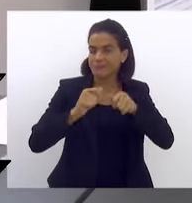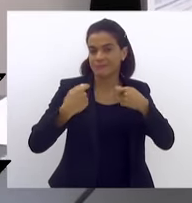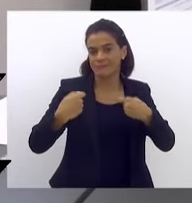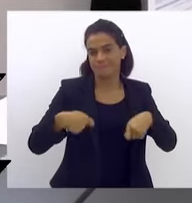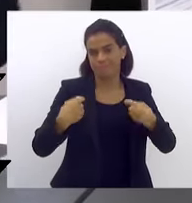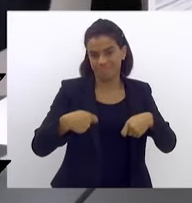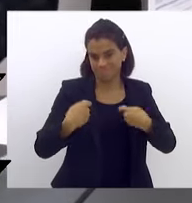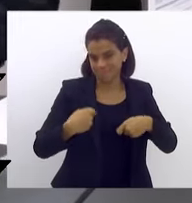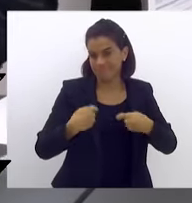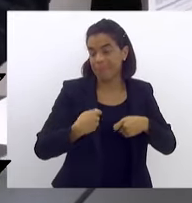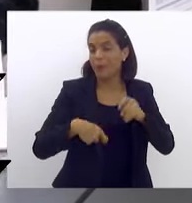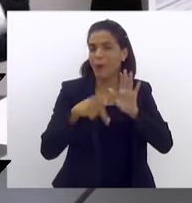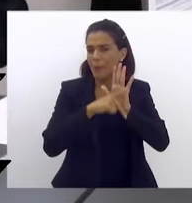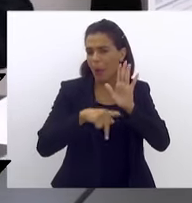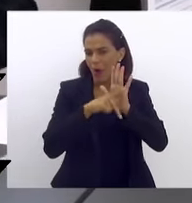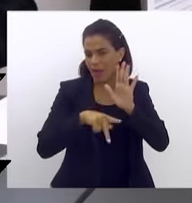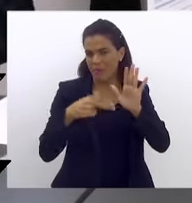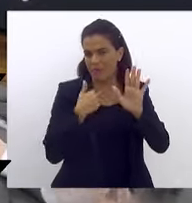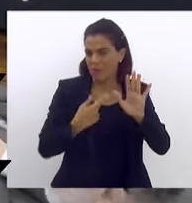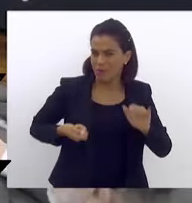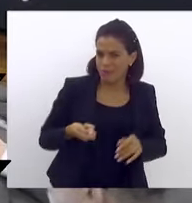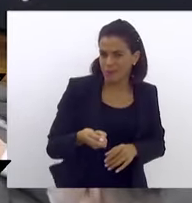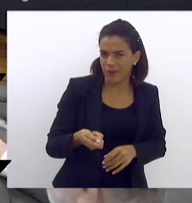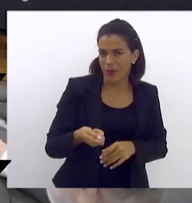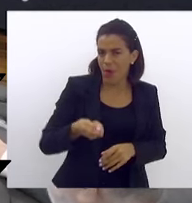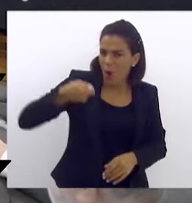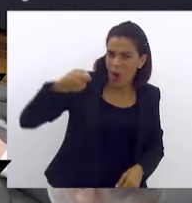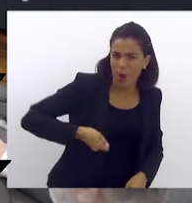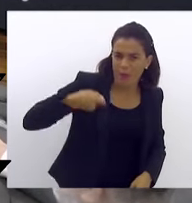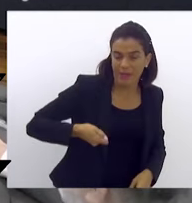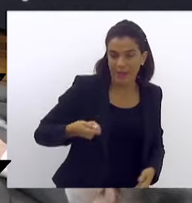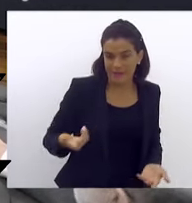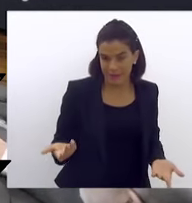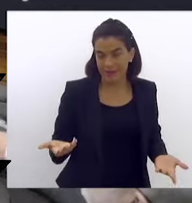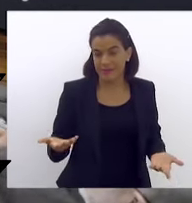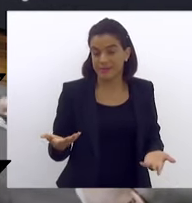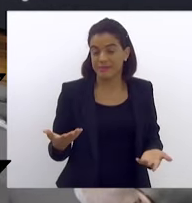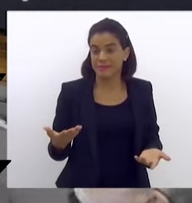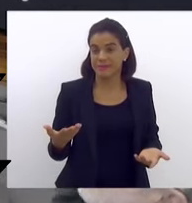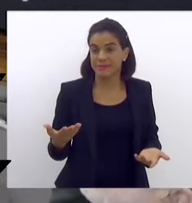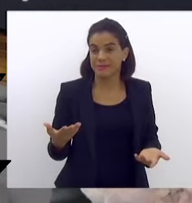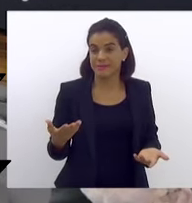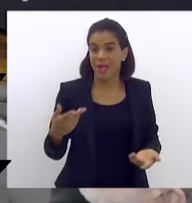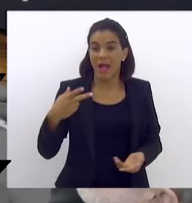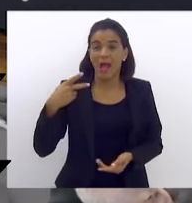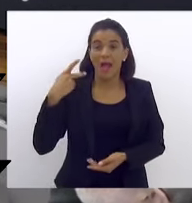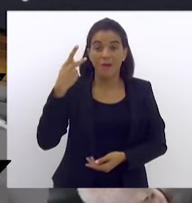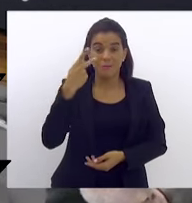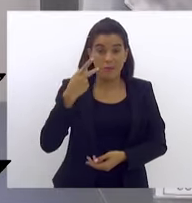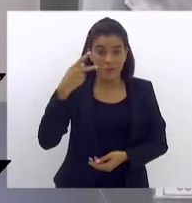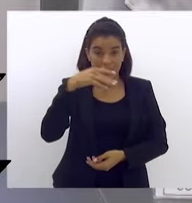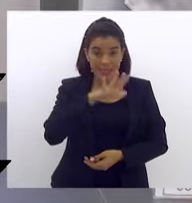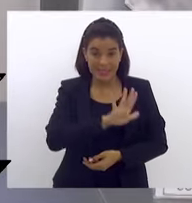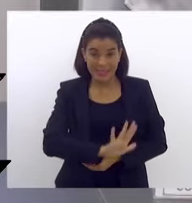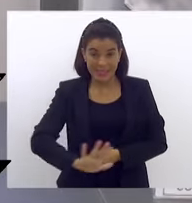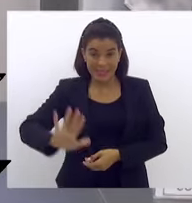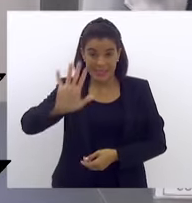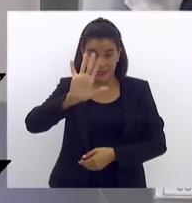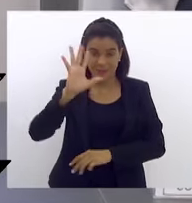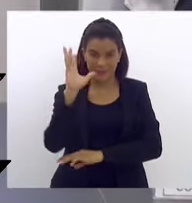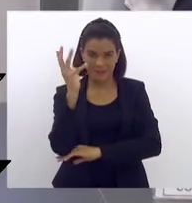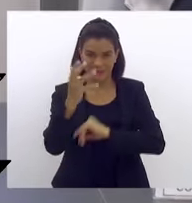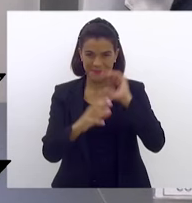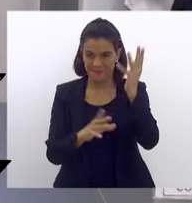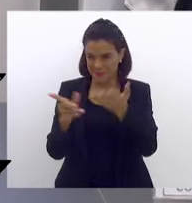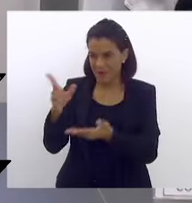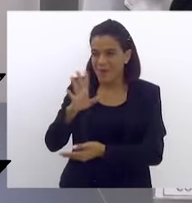realmente porque o programa não pode ser IMP positivo dessa forma a a própria política nacional nacional de meio ambiente que o excelência tão bem